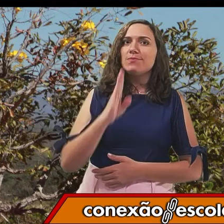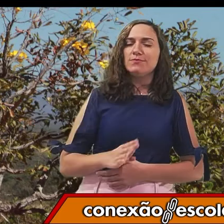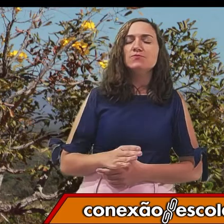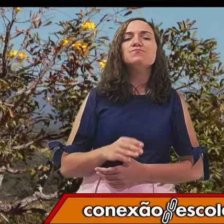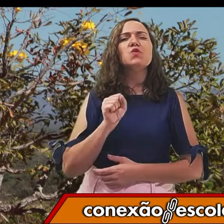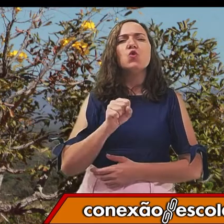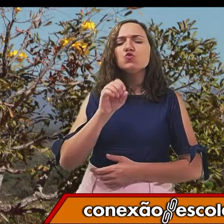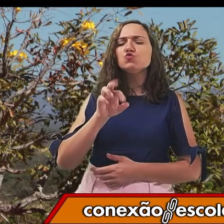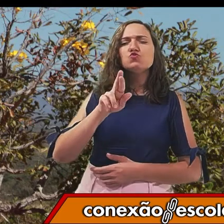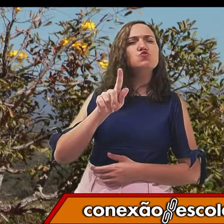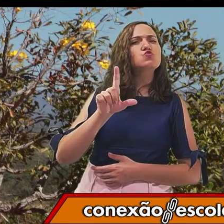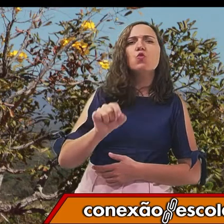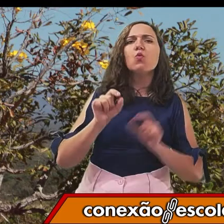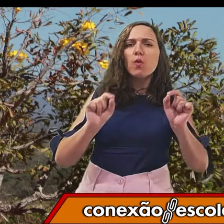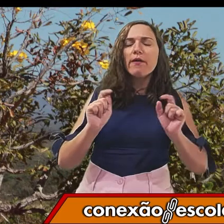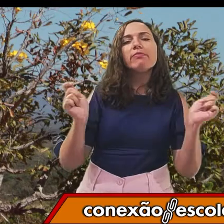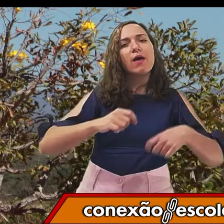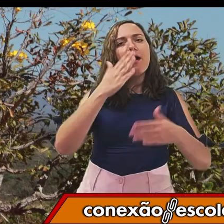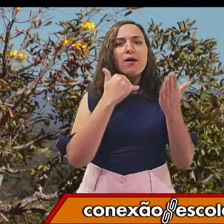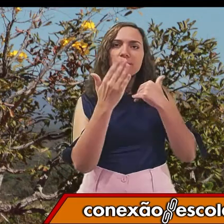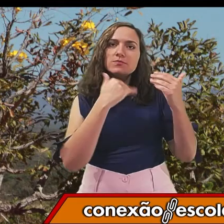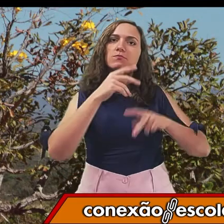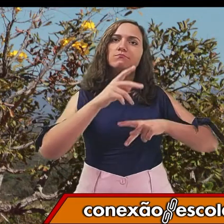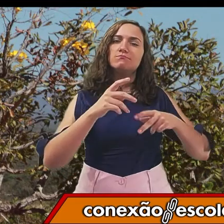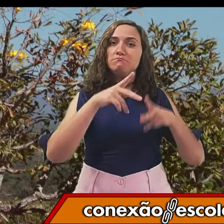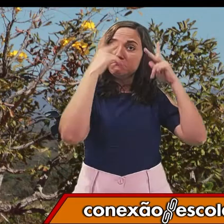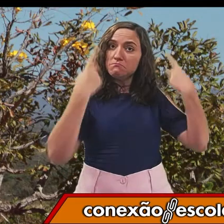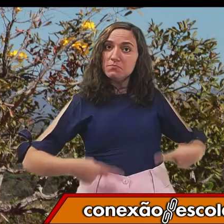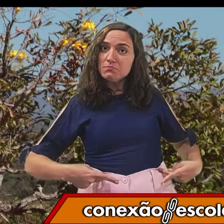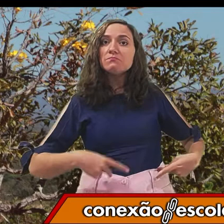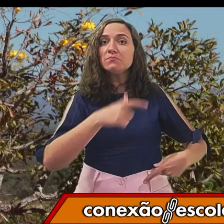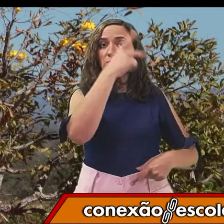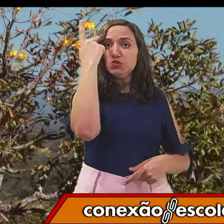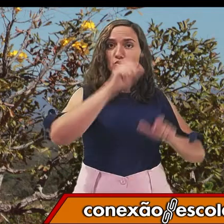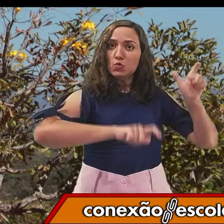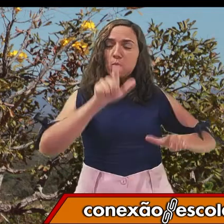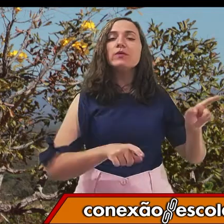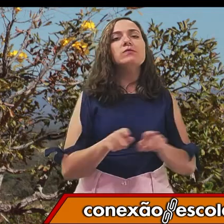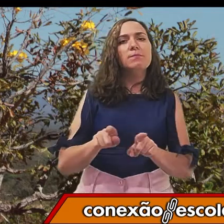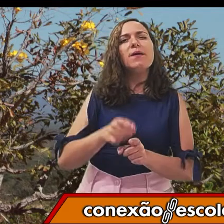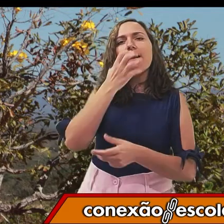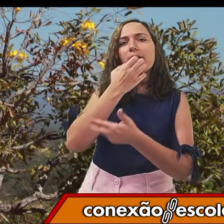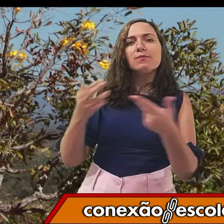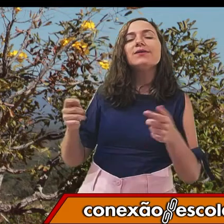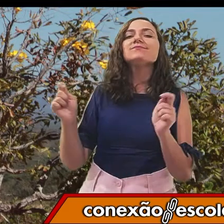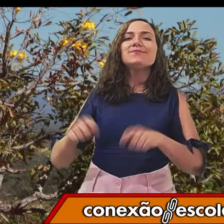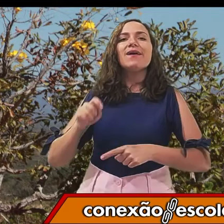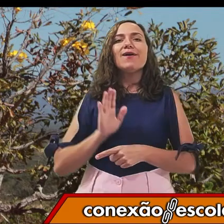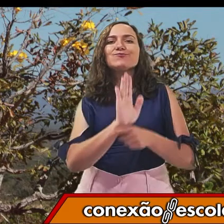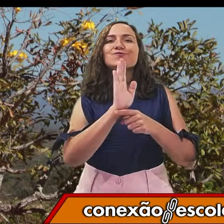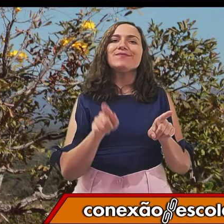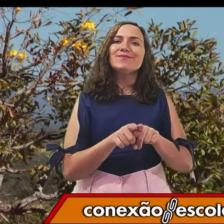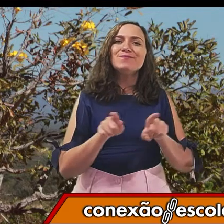é utilizado na alimentação humana e de animais, além de entrar na fabricação de farinha e outros produtos.